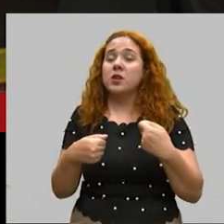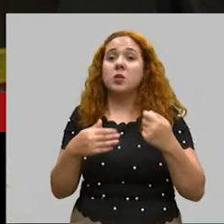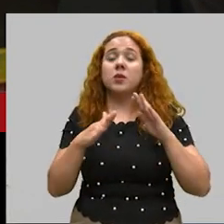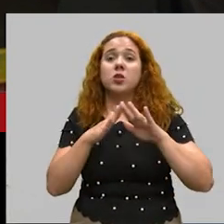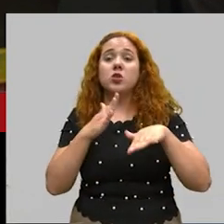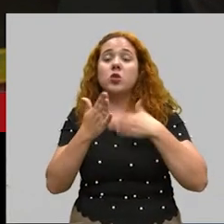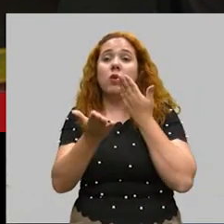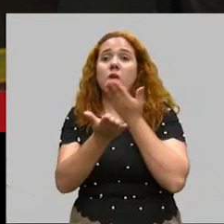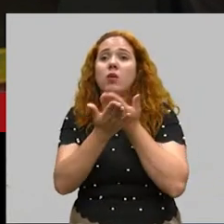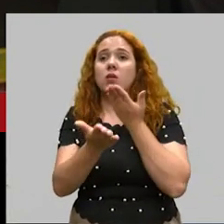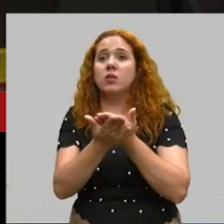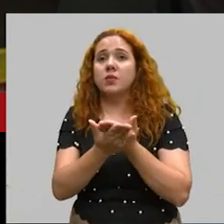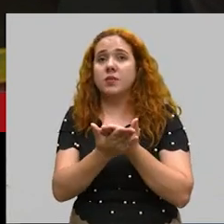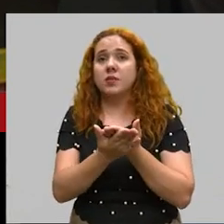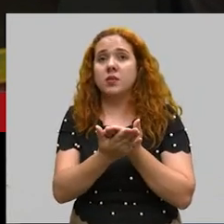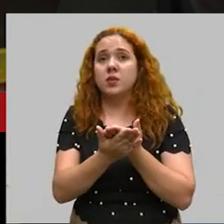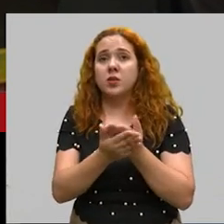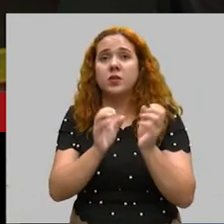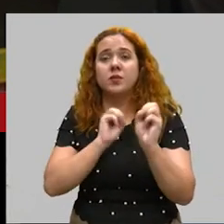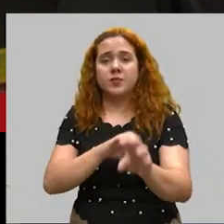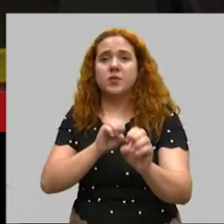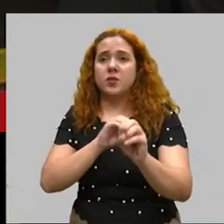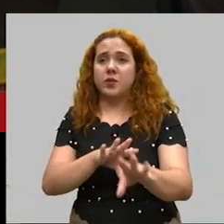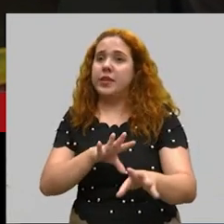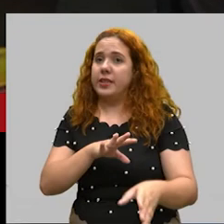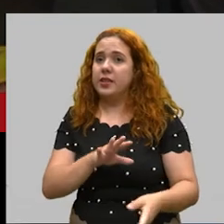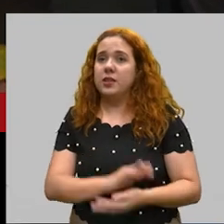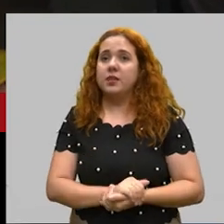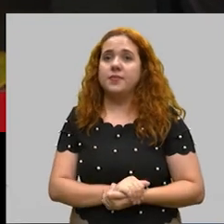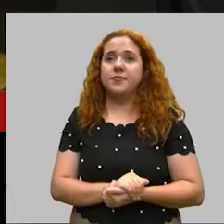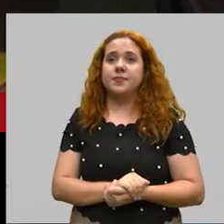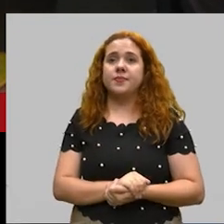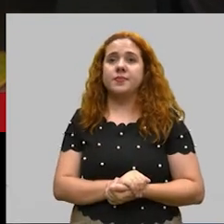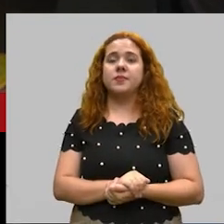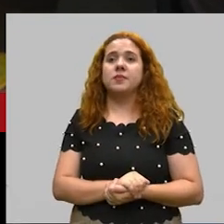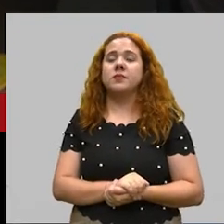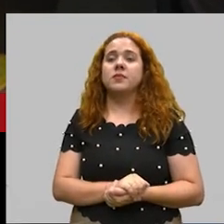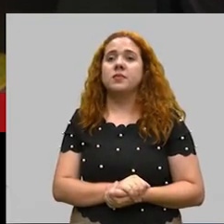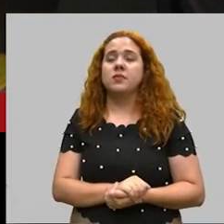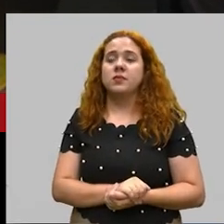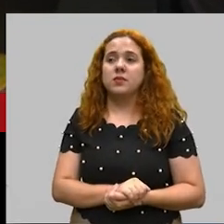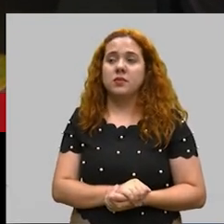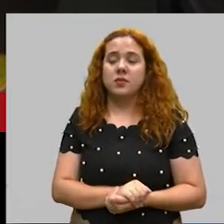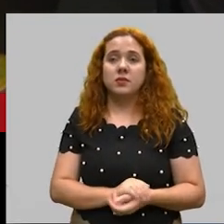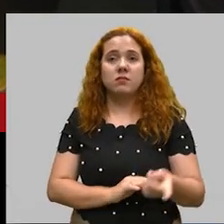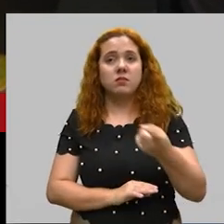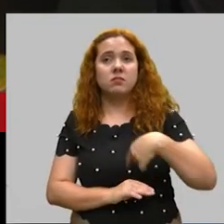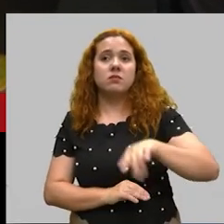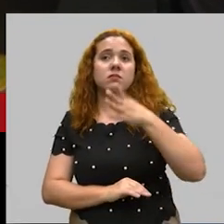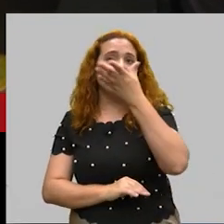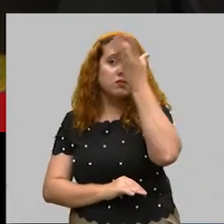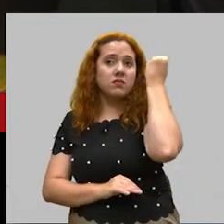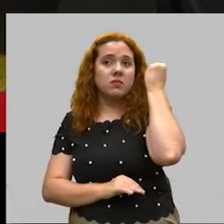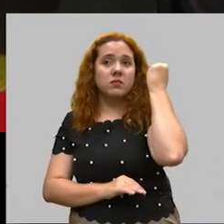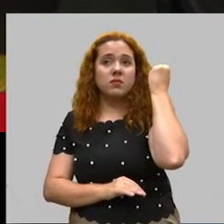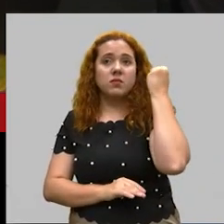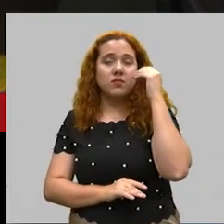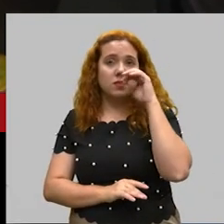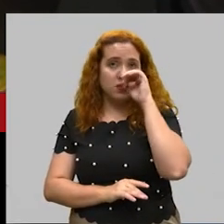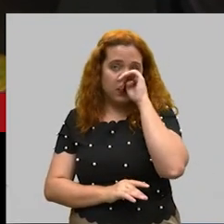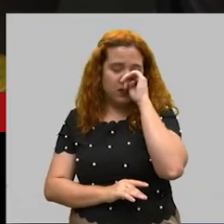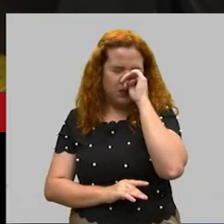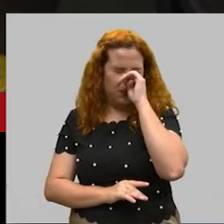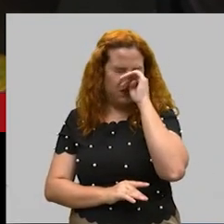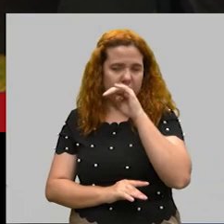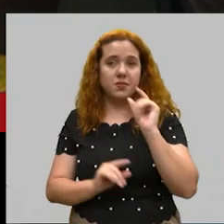faz um ensino integral talvez muitos de nós aqui esqueçamos que acima